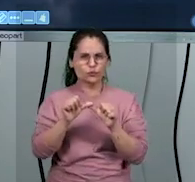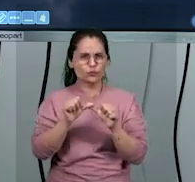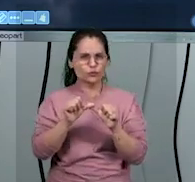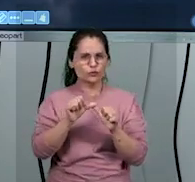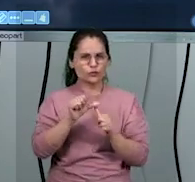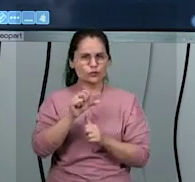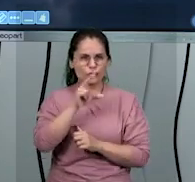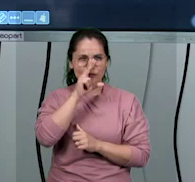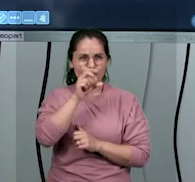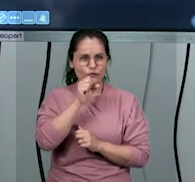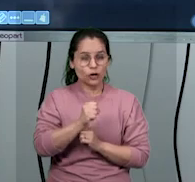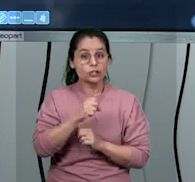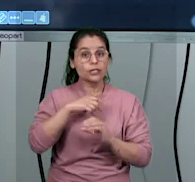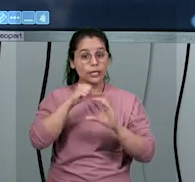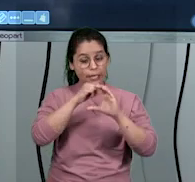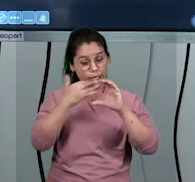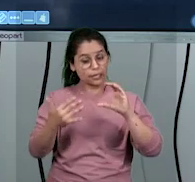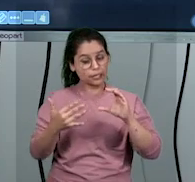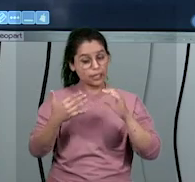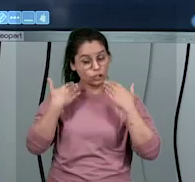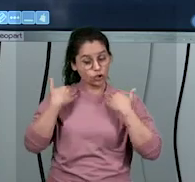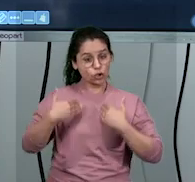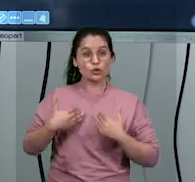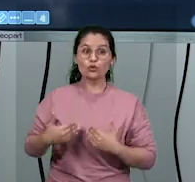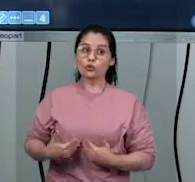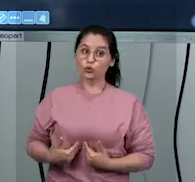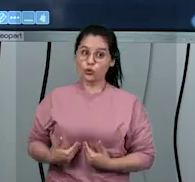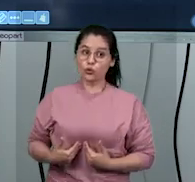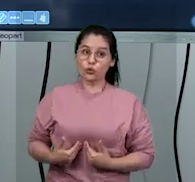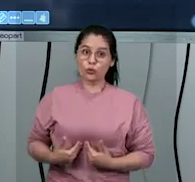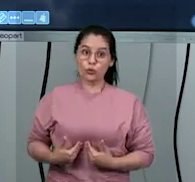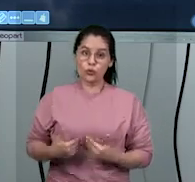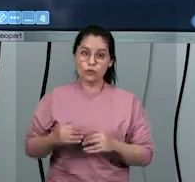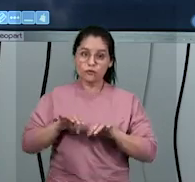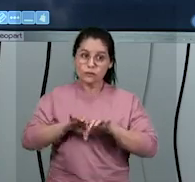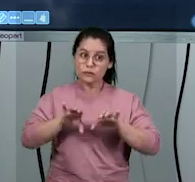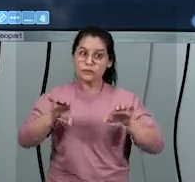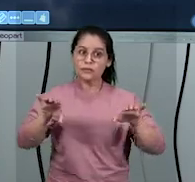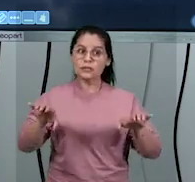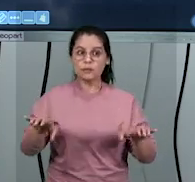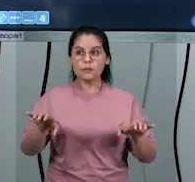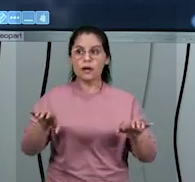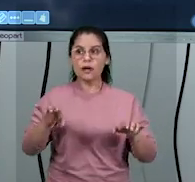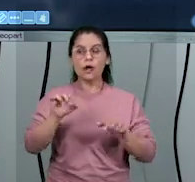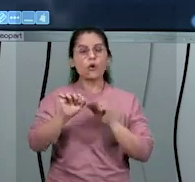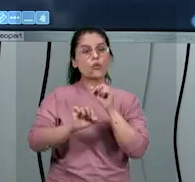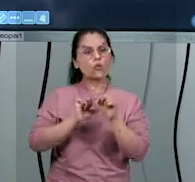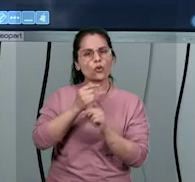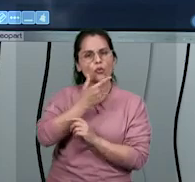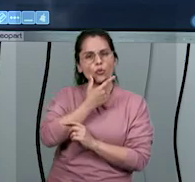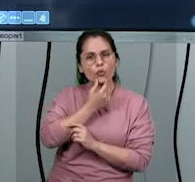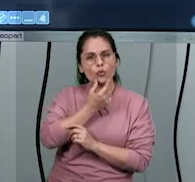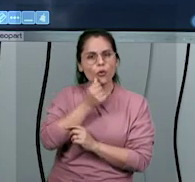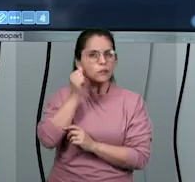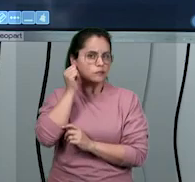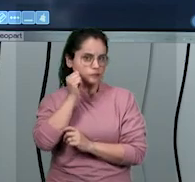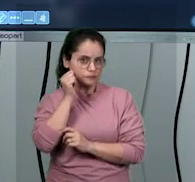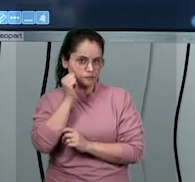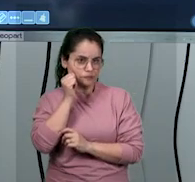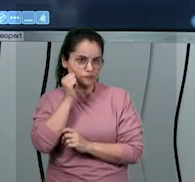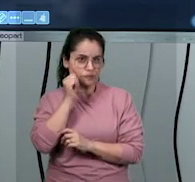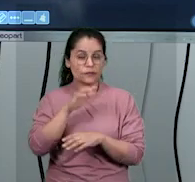Algumas características físicas vão separar, né, os homens das mulheres de alguma